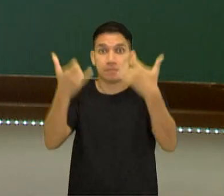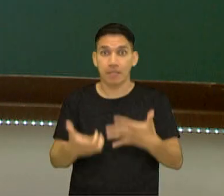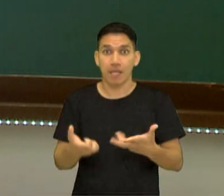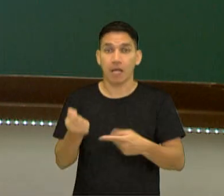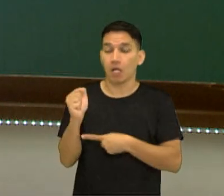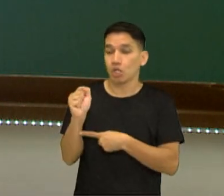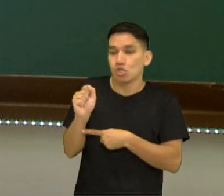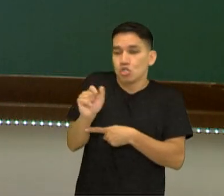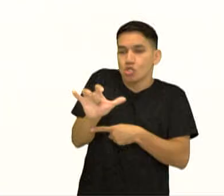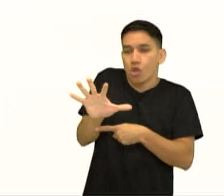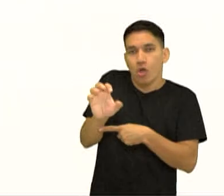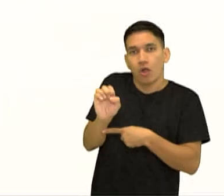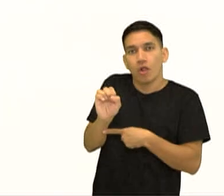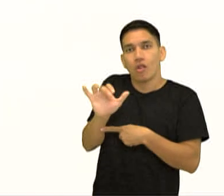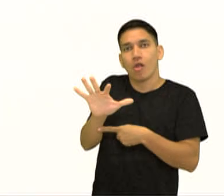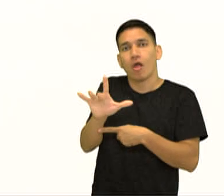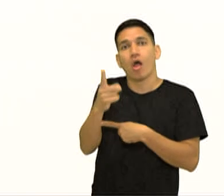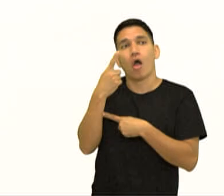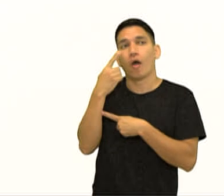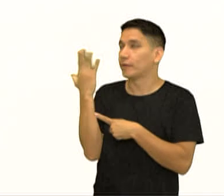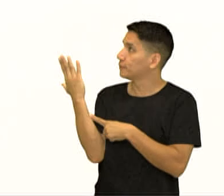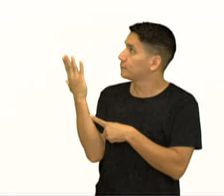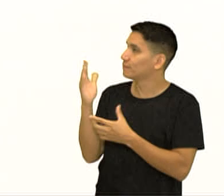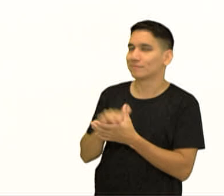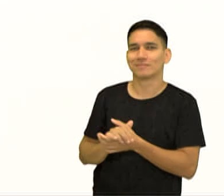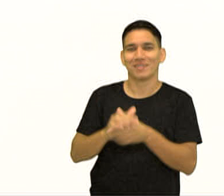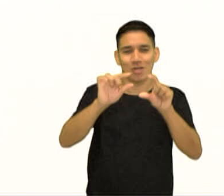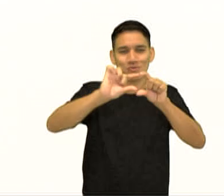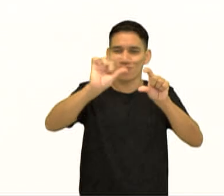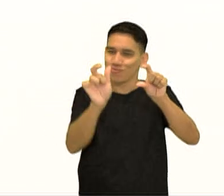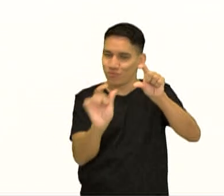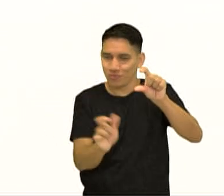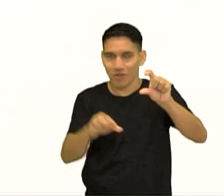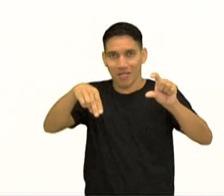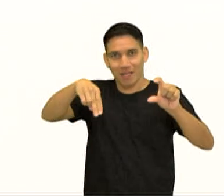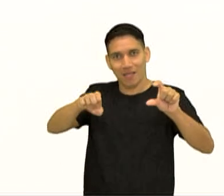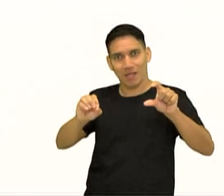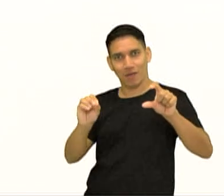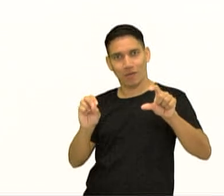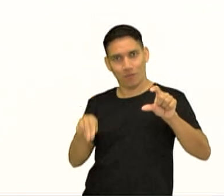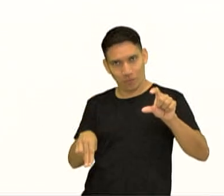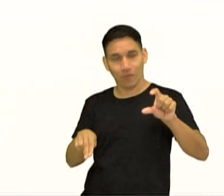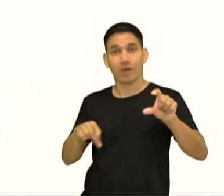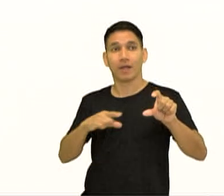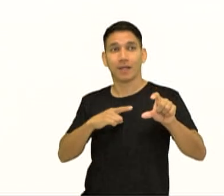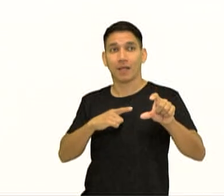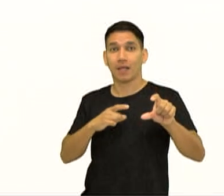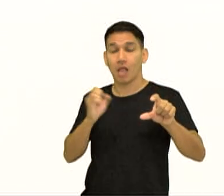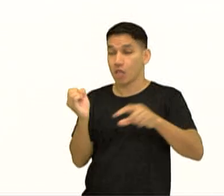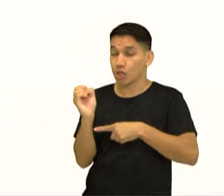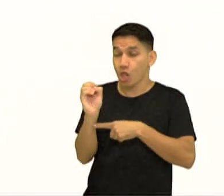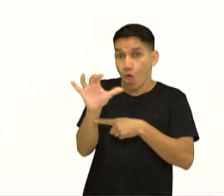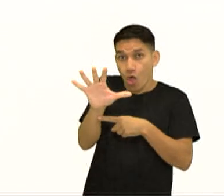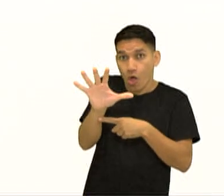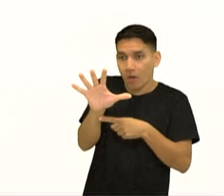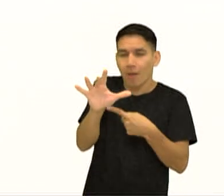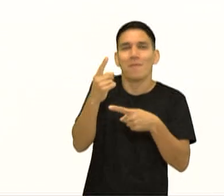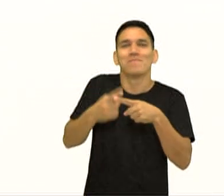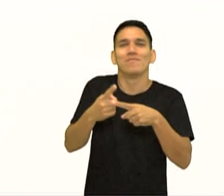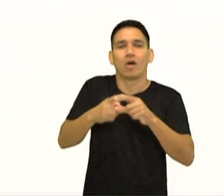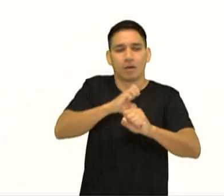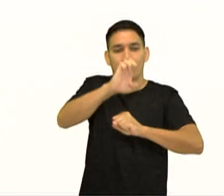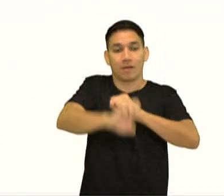gente tem. Por exemplo, os tubinhos de neon aqui nessa escrita, eles têm essa luz porque quando o elétron